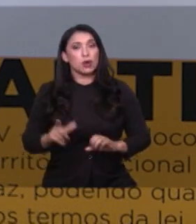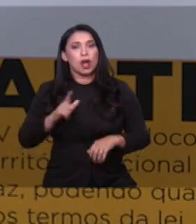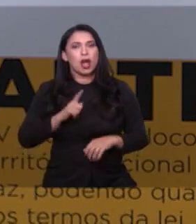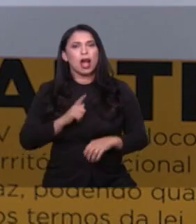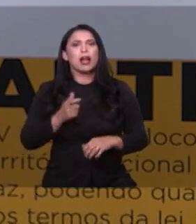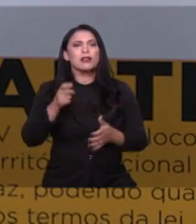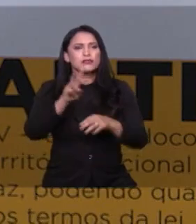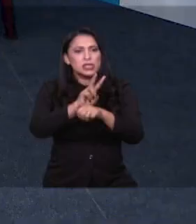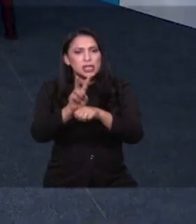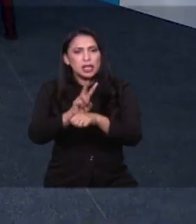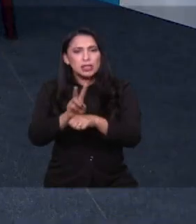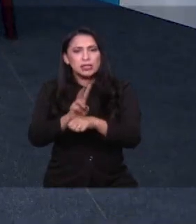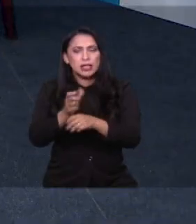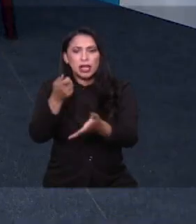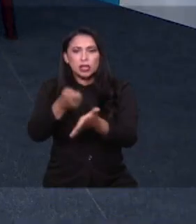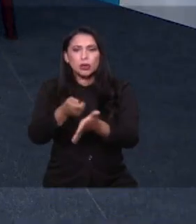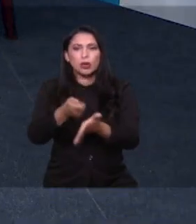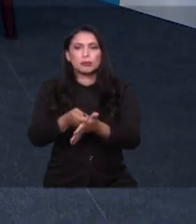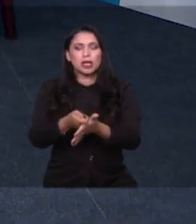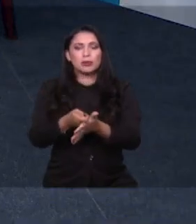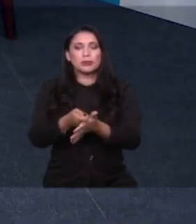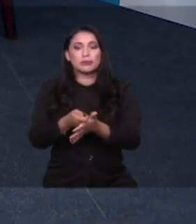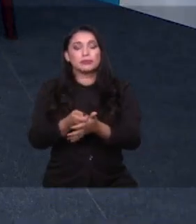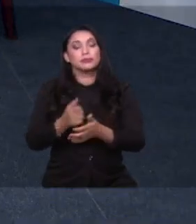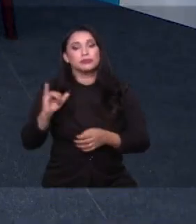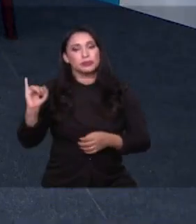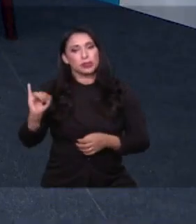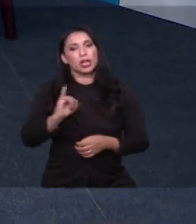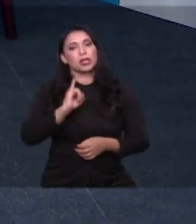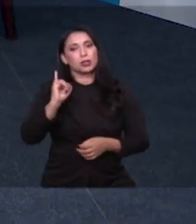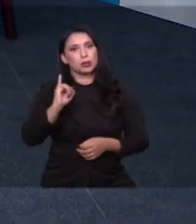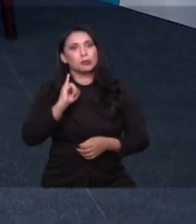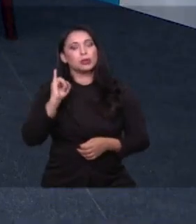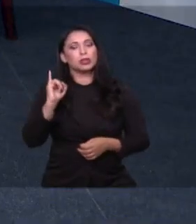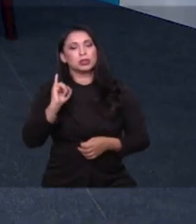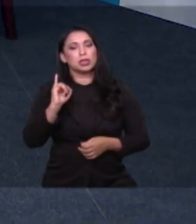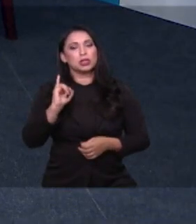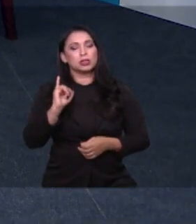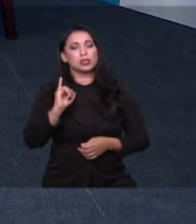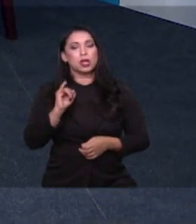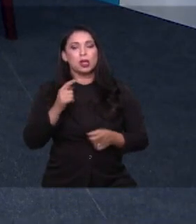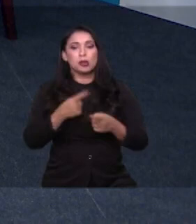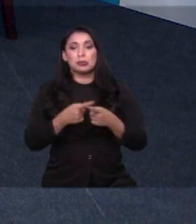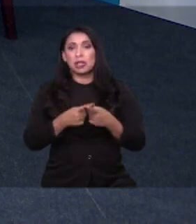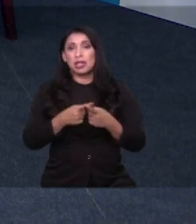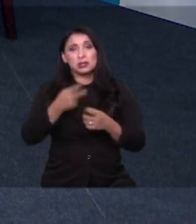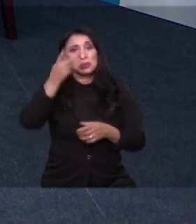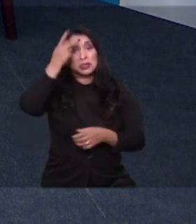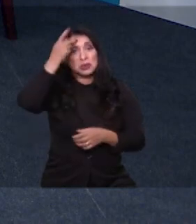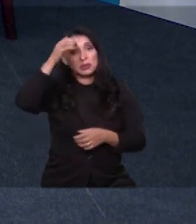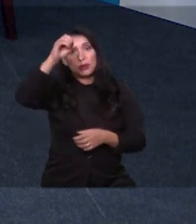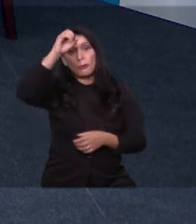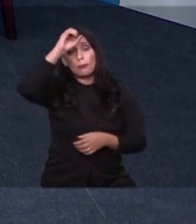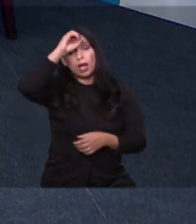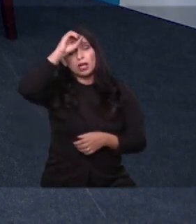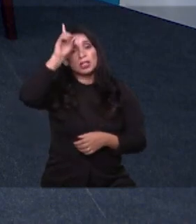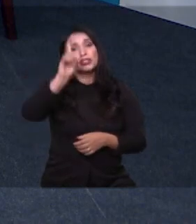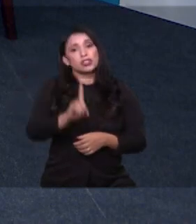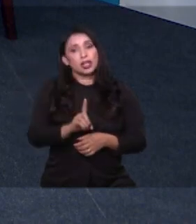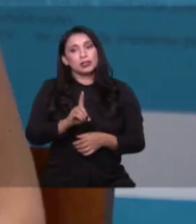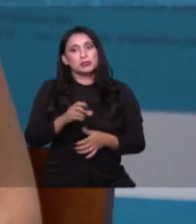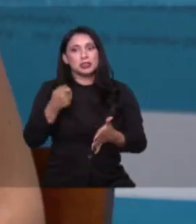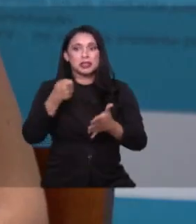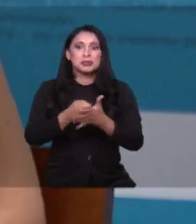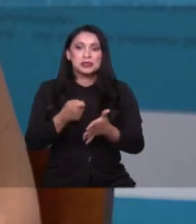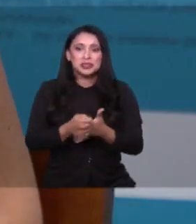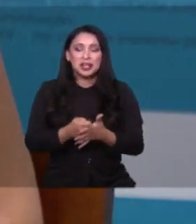nossas autoridades. Isso é muito importante que você falou, porque nem todo mundo sabe dos seus próprios direitos, mas a gente tem que correr atrás. Então,